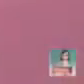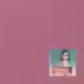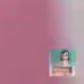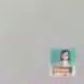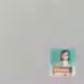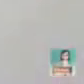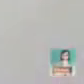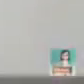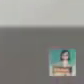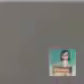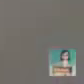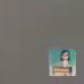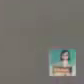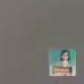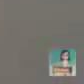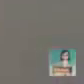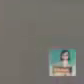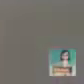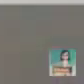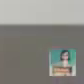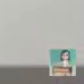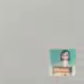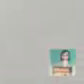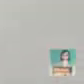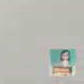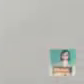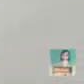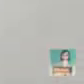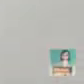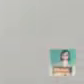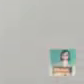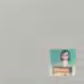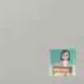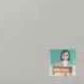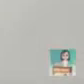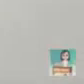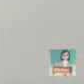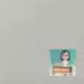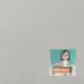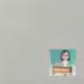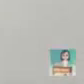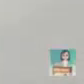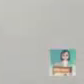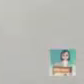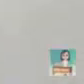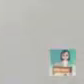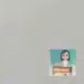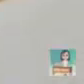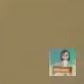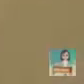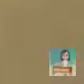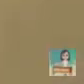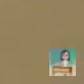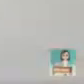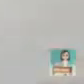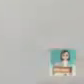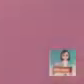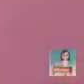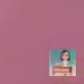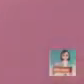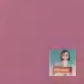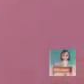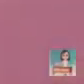Nos locais sem saneamento básico, as pessoas correm mais risco de contrair doenças como desenteria